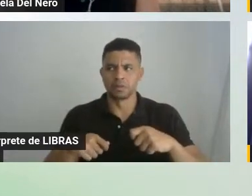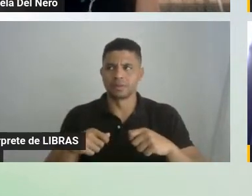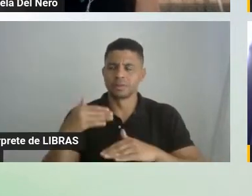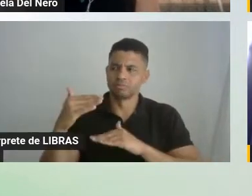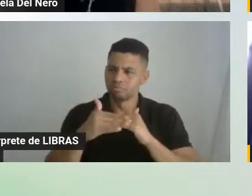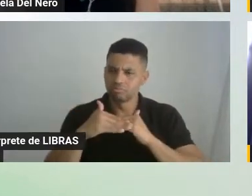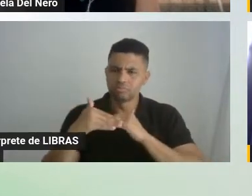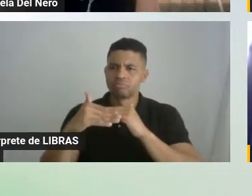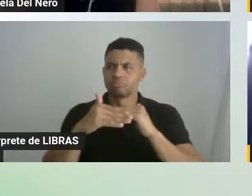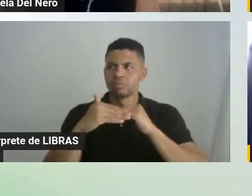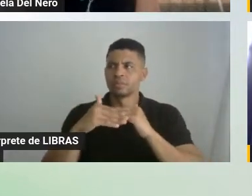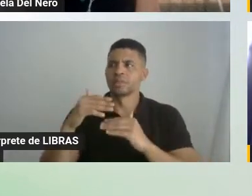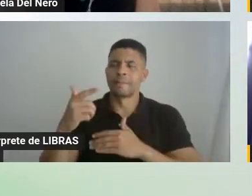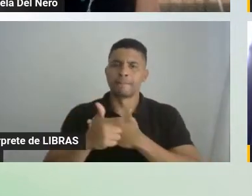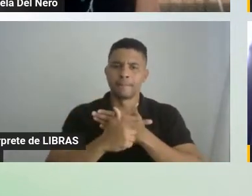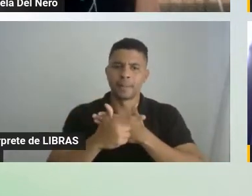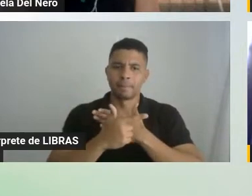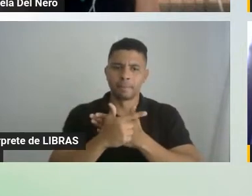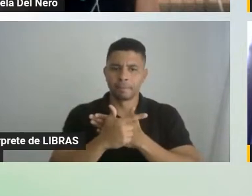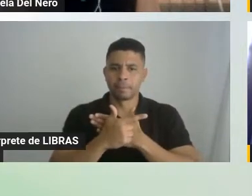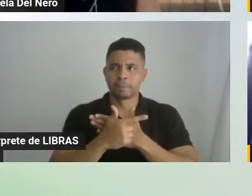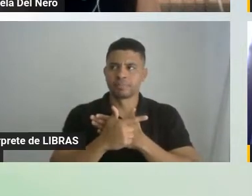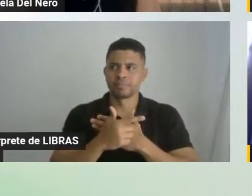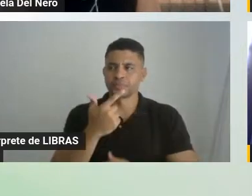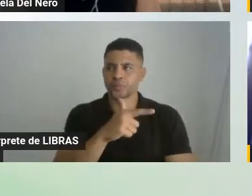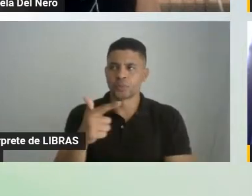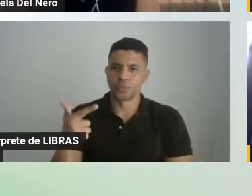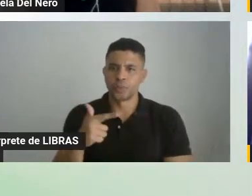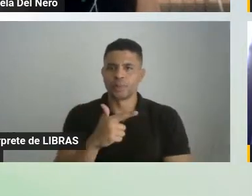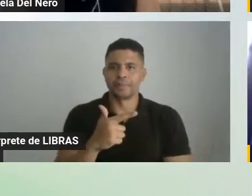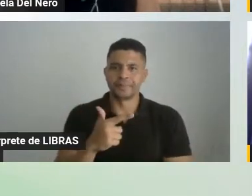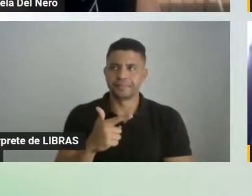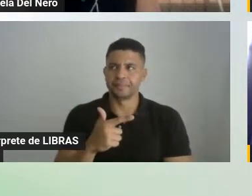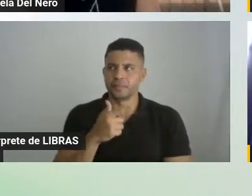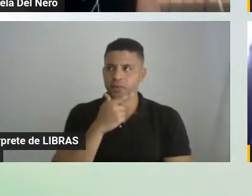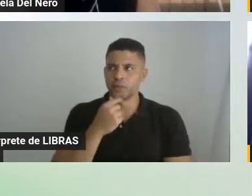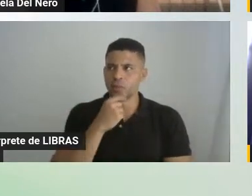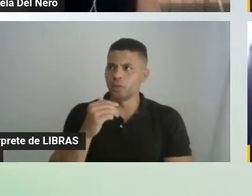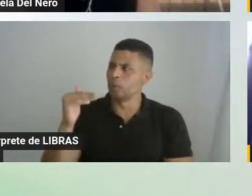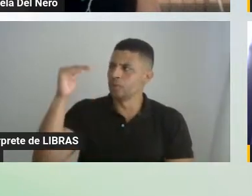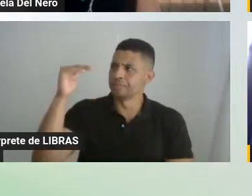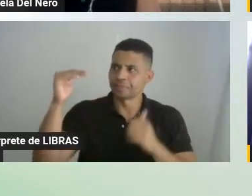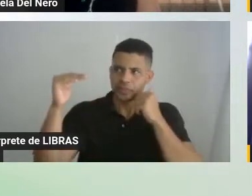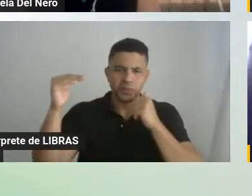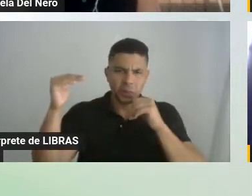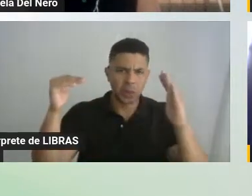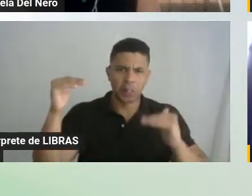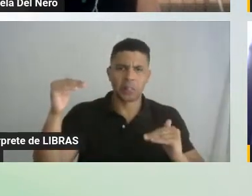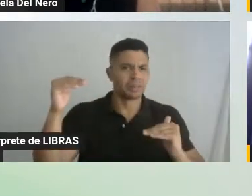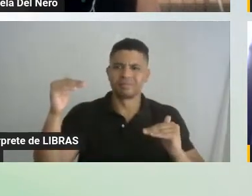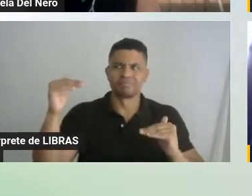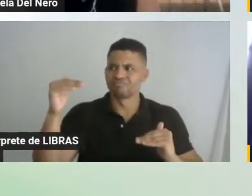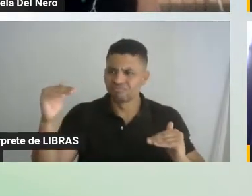papéis onde não haja hierarquias entre as crianças, né? No entanto,